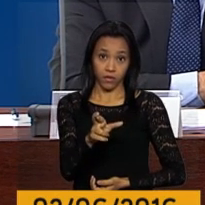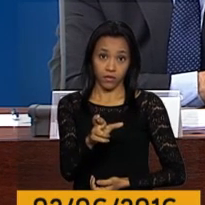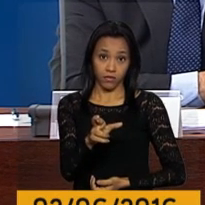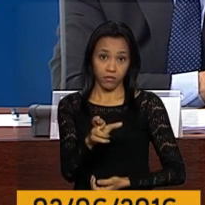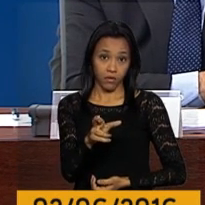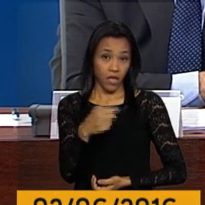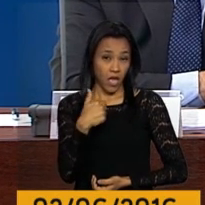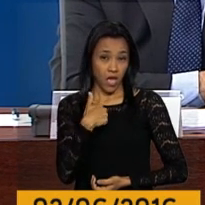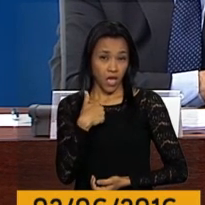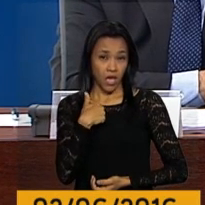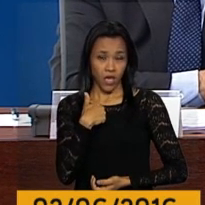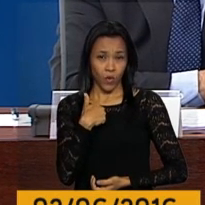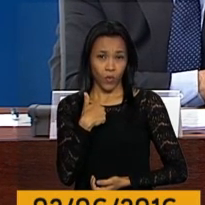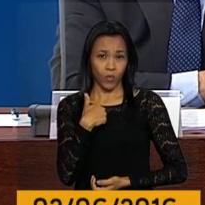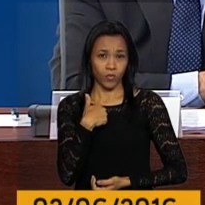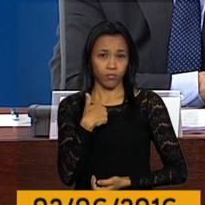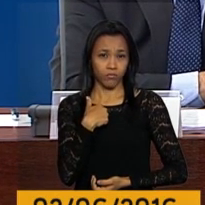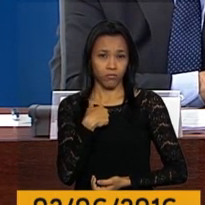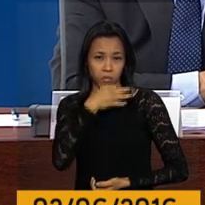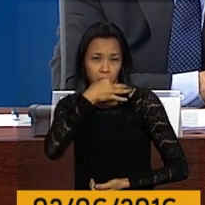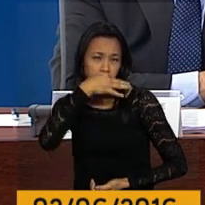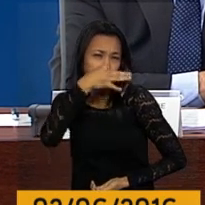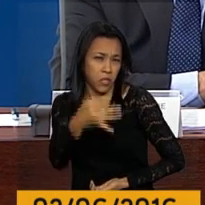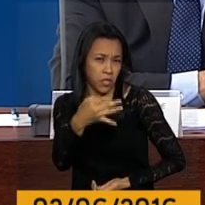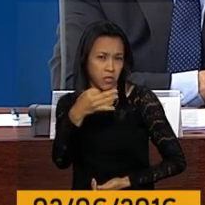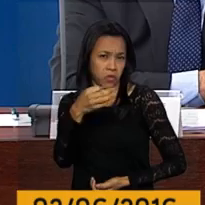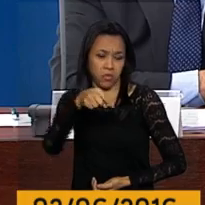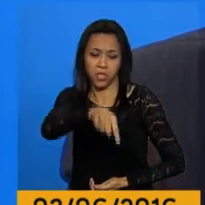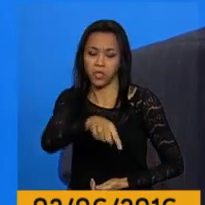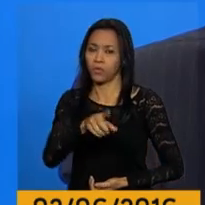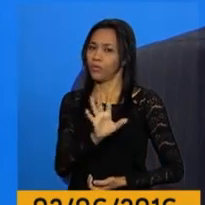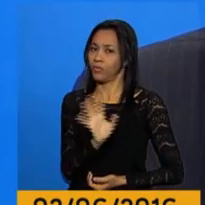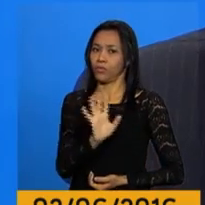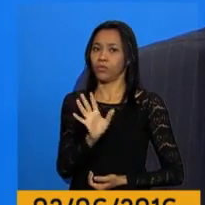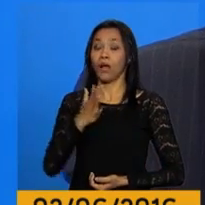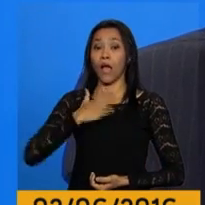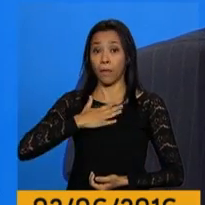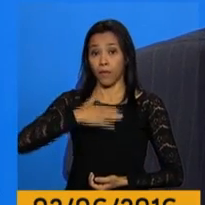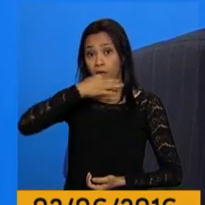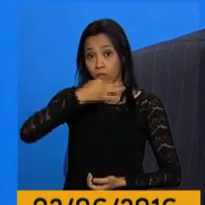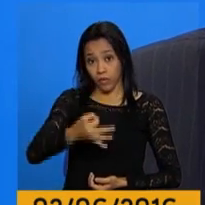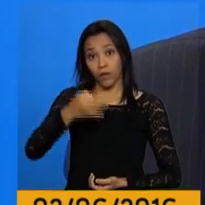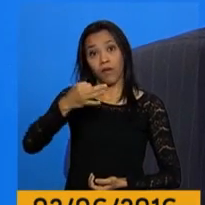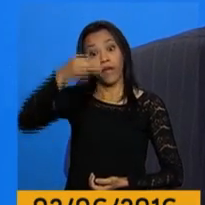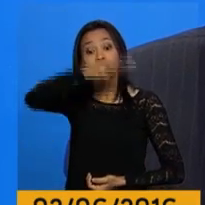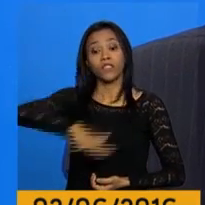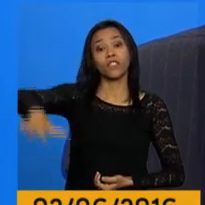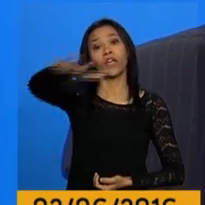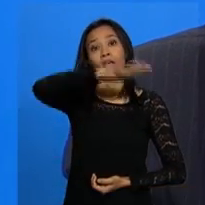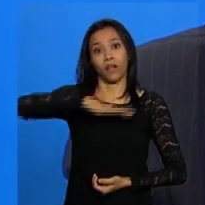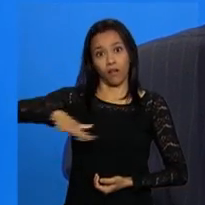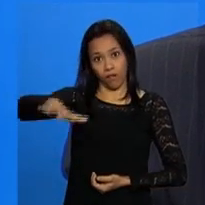premissa de tal ou qual empresa. Meu raciocínio é genérico para toda a economia brasileira, todas as empresas que estejam